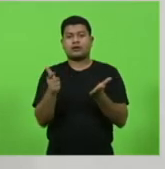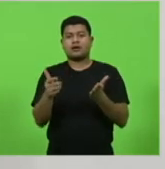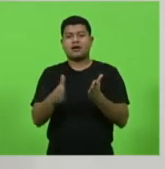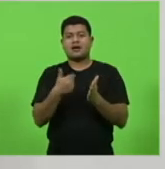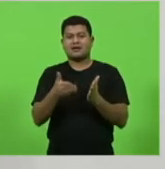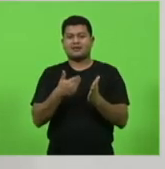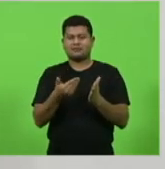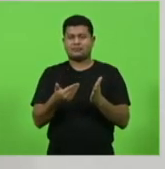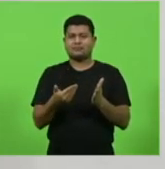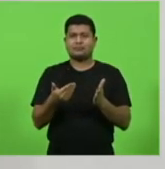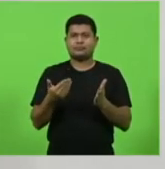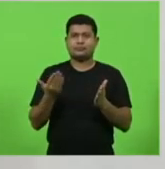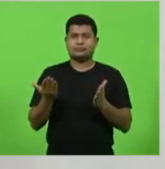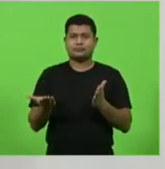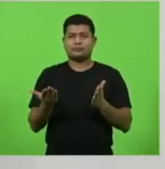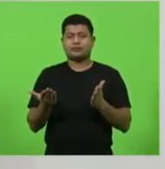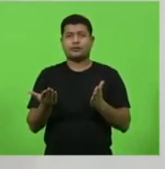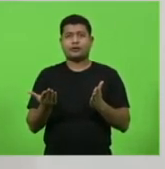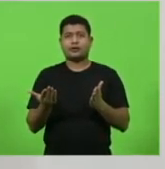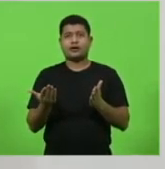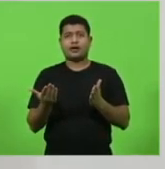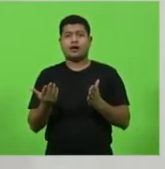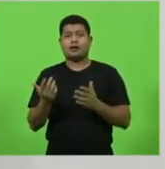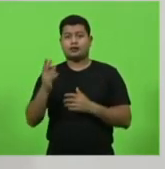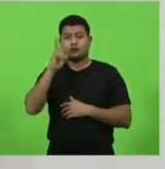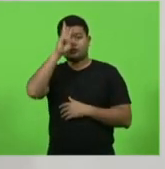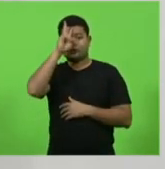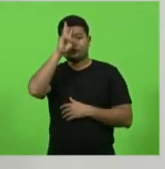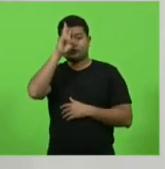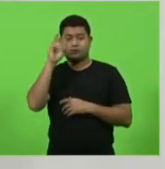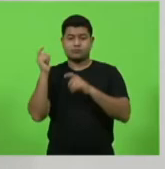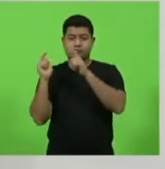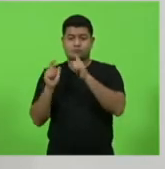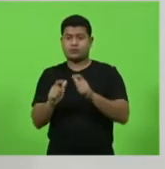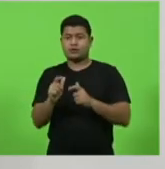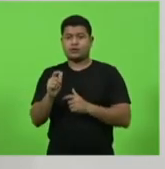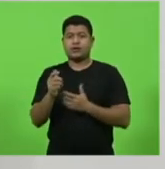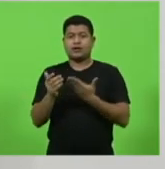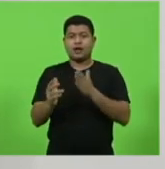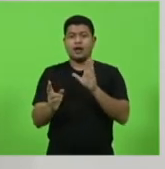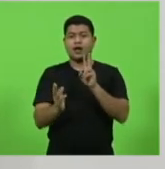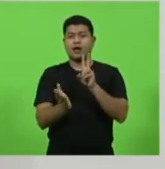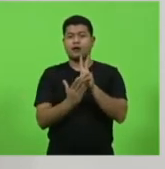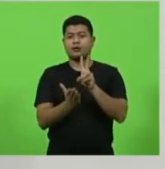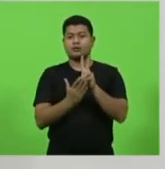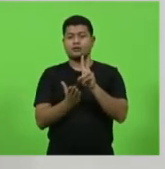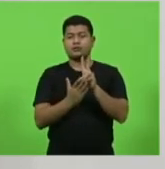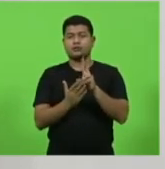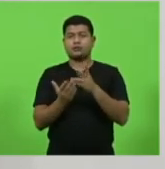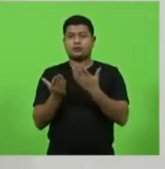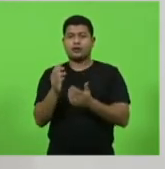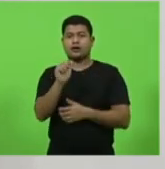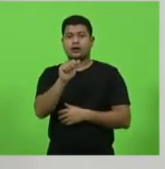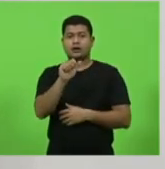revista, Pré-História Indígenas, Alfredo Wagner em revista.